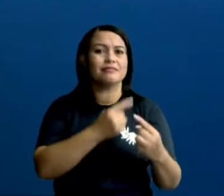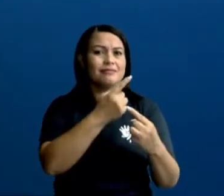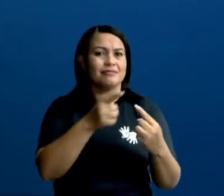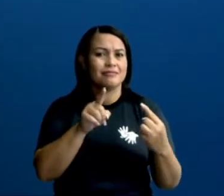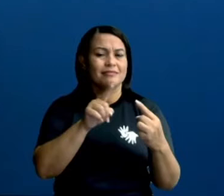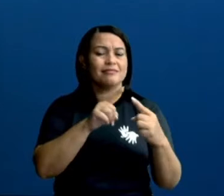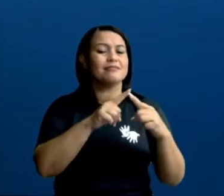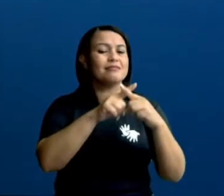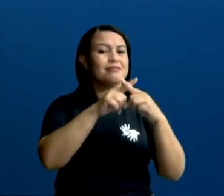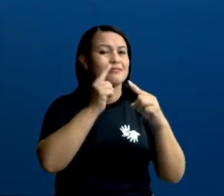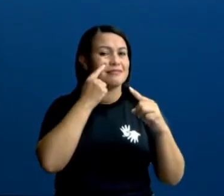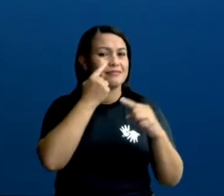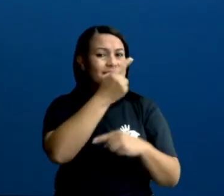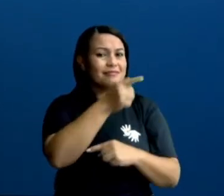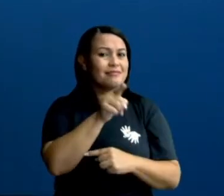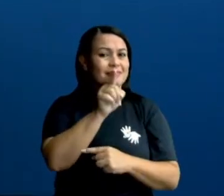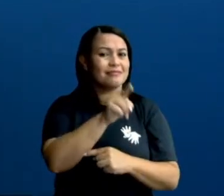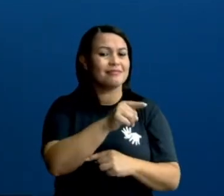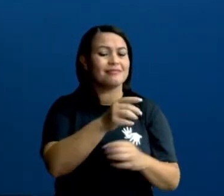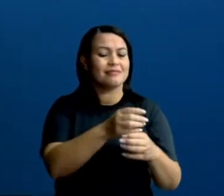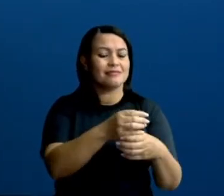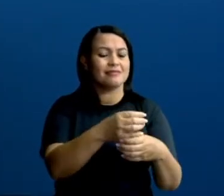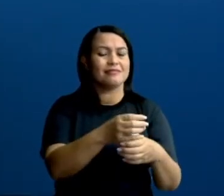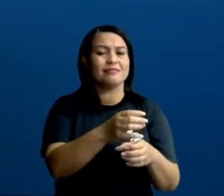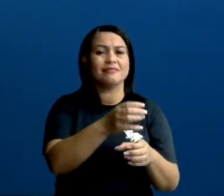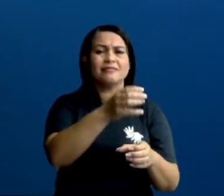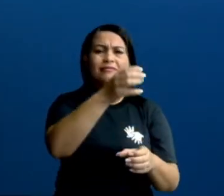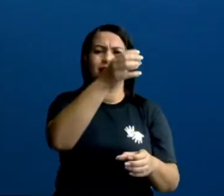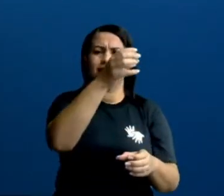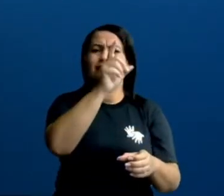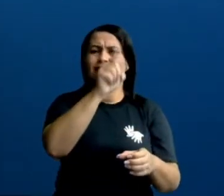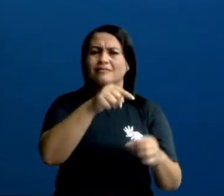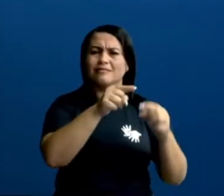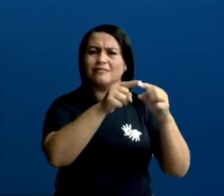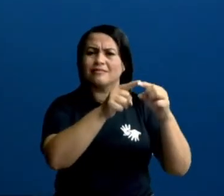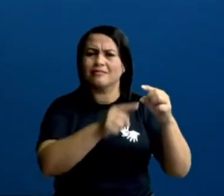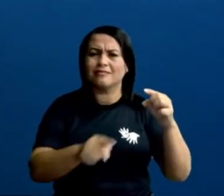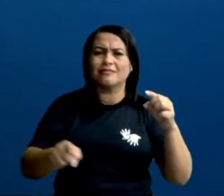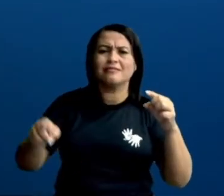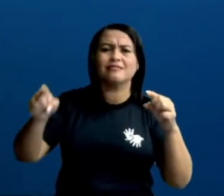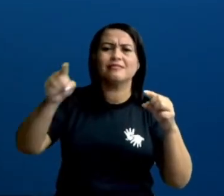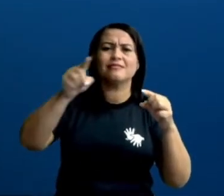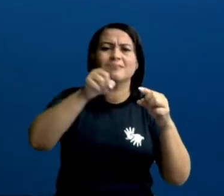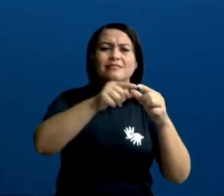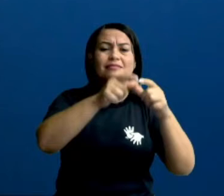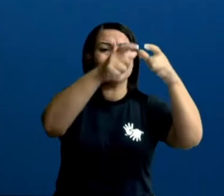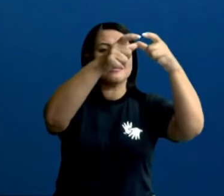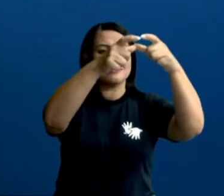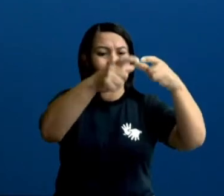Olha, o cilindro é uma forma circular